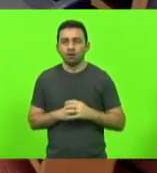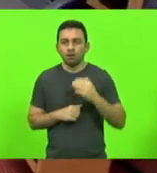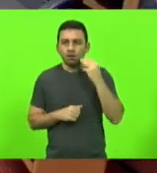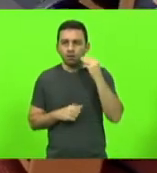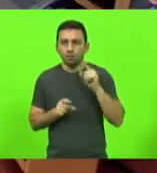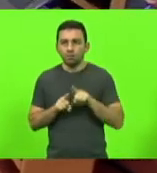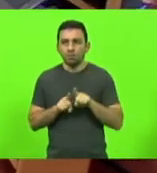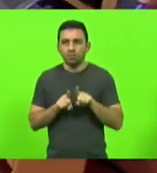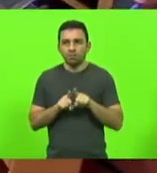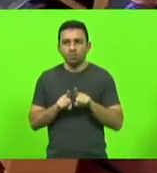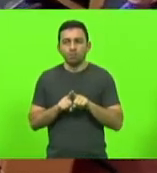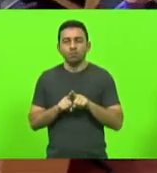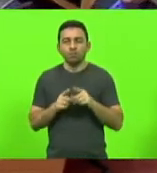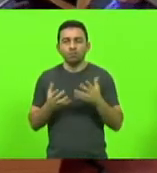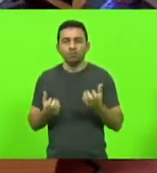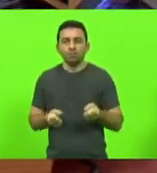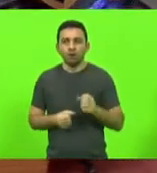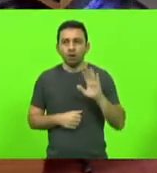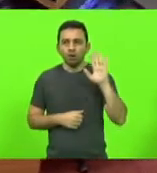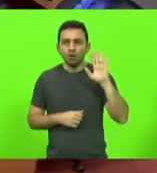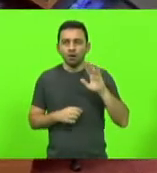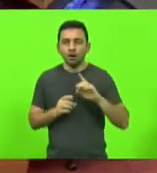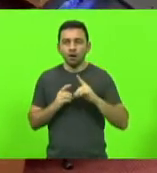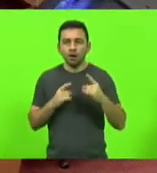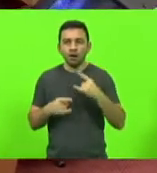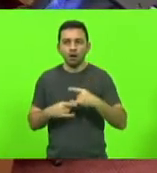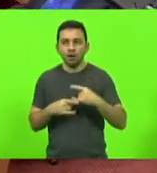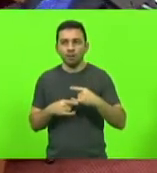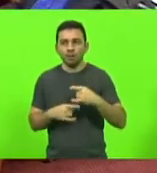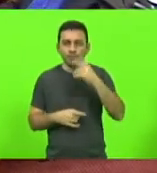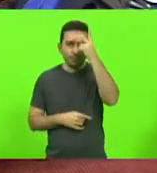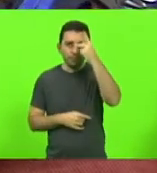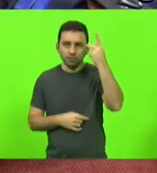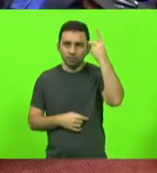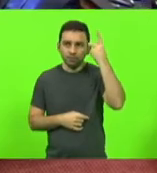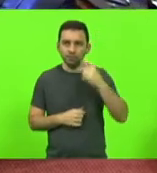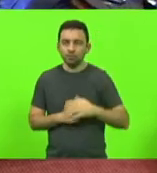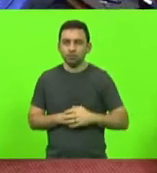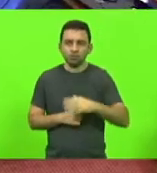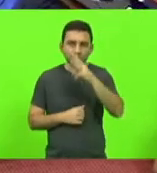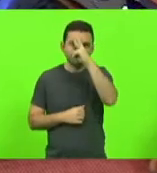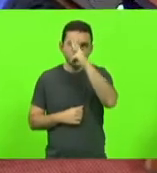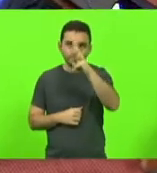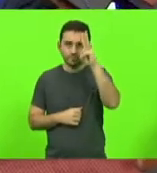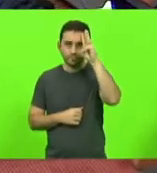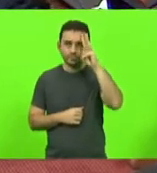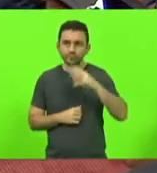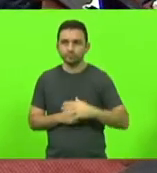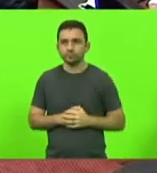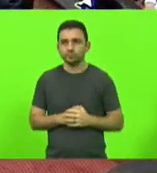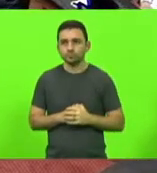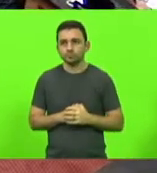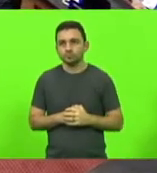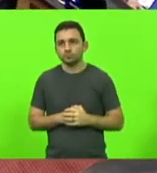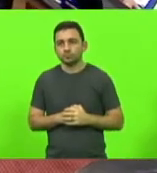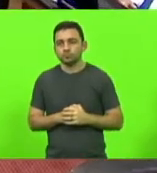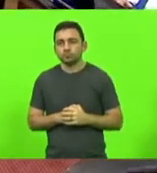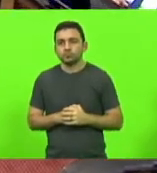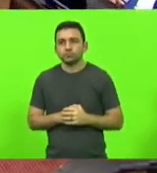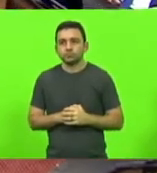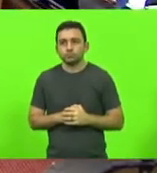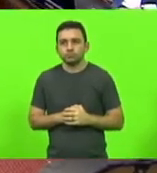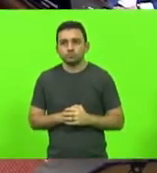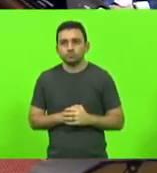Márcio, deputado Márcio, favor. Dois virtual. Deputada Paulinha, favor. Bonney Weber também. Bonney Weber. Deputada Ana Campagnolo.